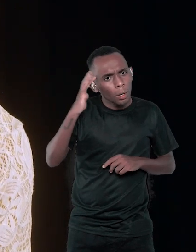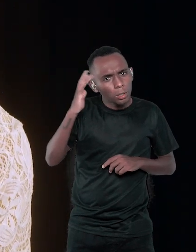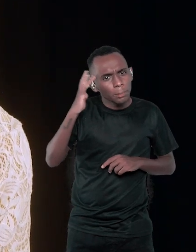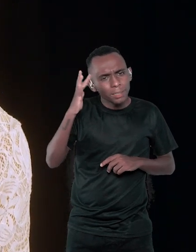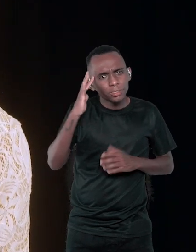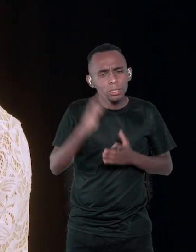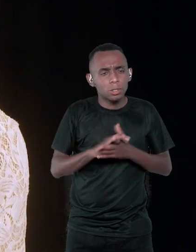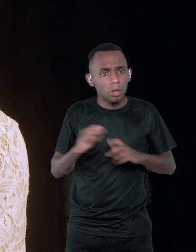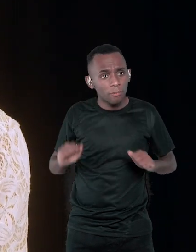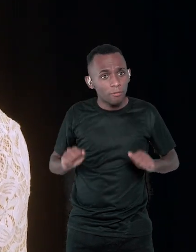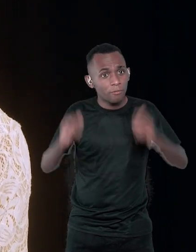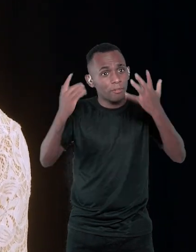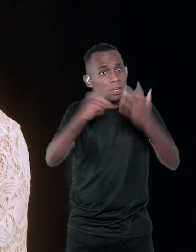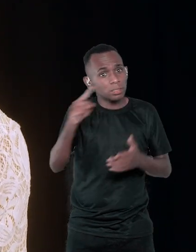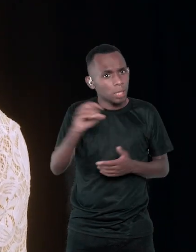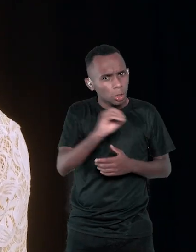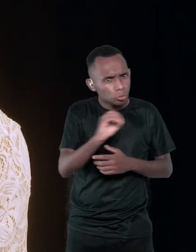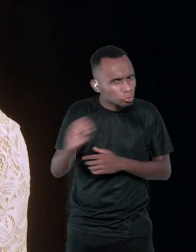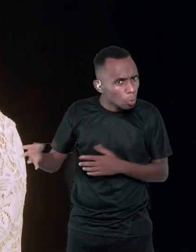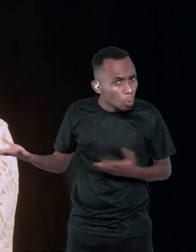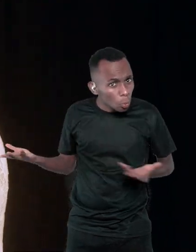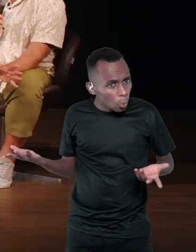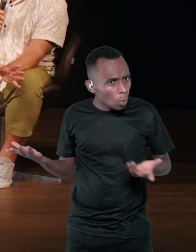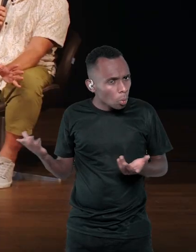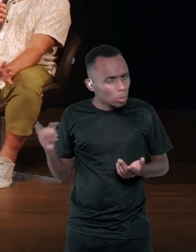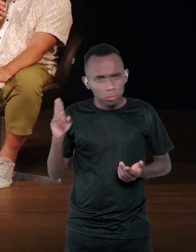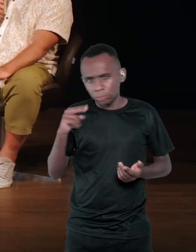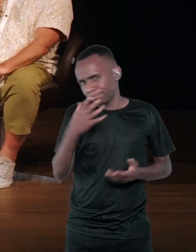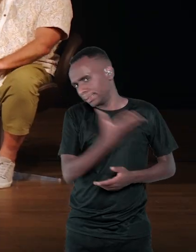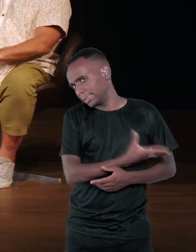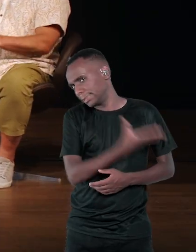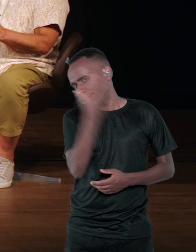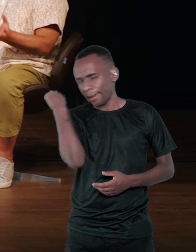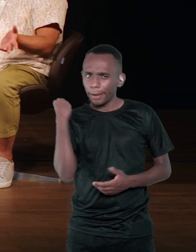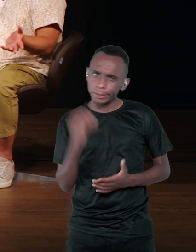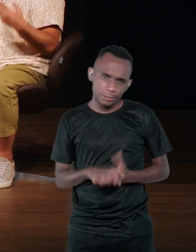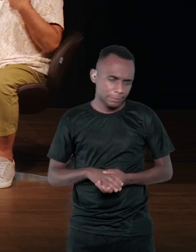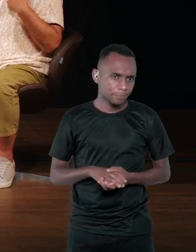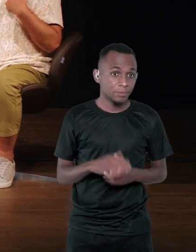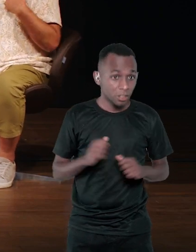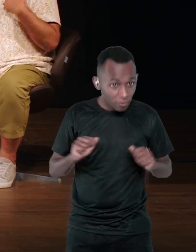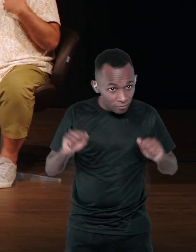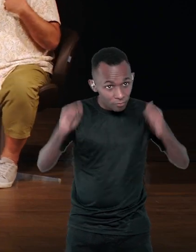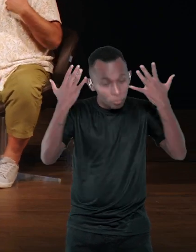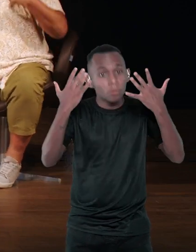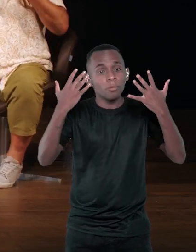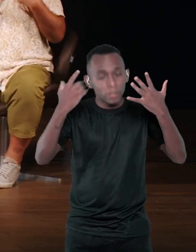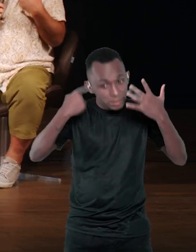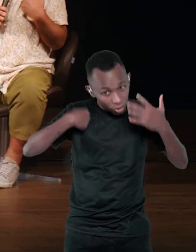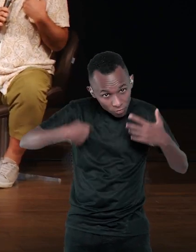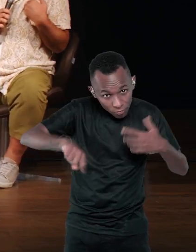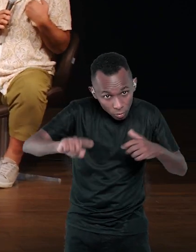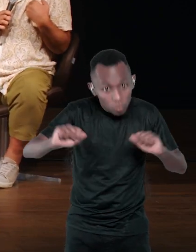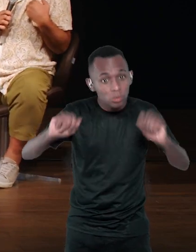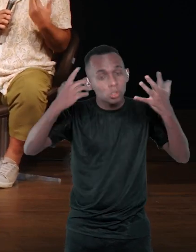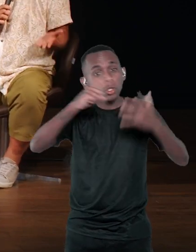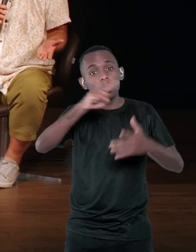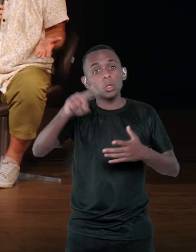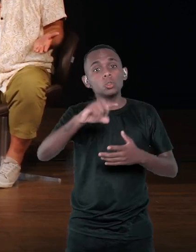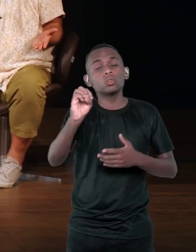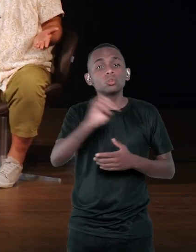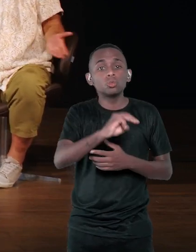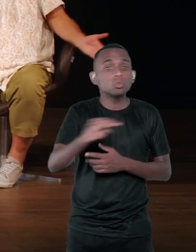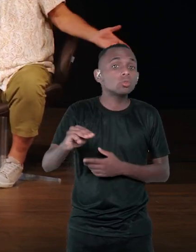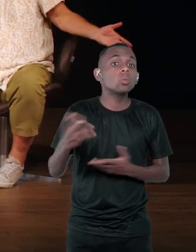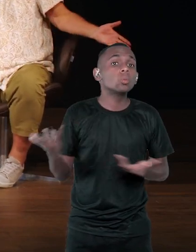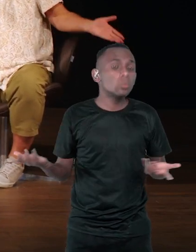Zoom? Nunca mais, né, turma? Para esquecer, né? Mas a gente... Eu fui em festa de Zoom. O meu aniversário foi Zoom. Faz 8